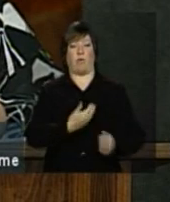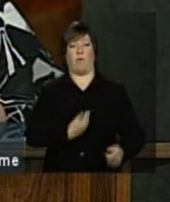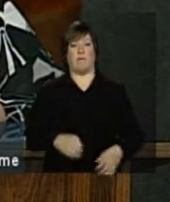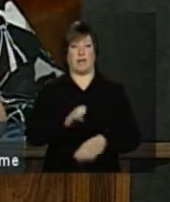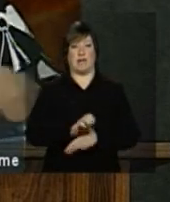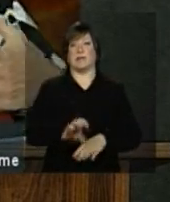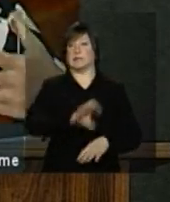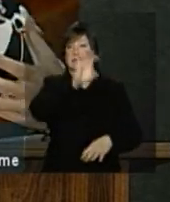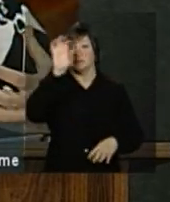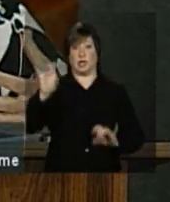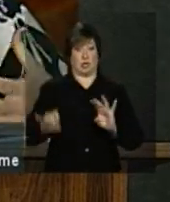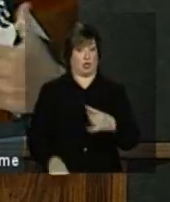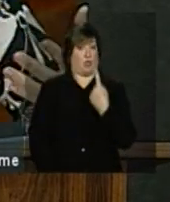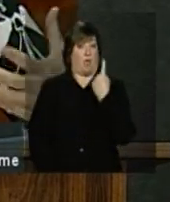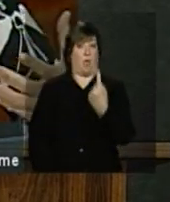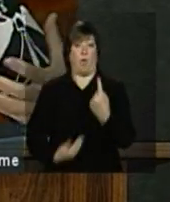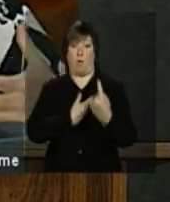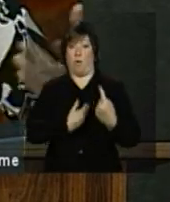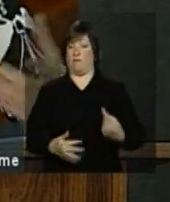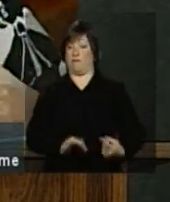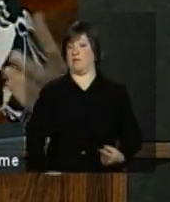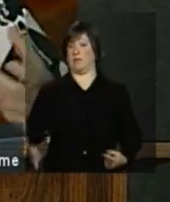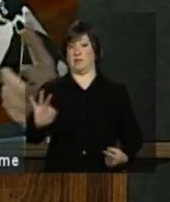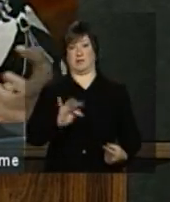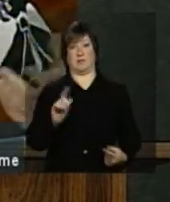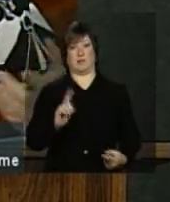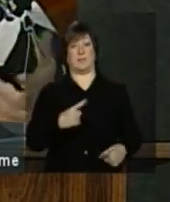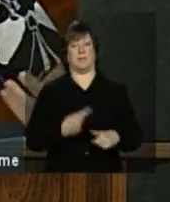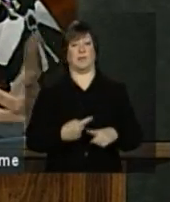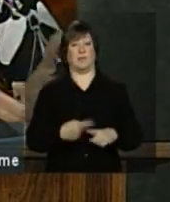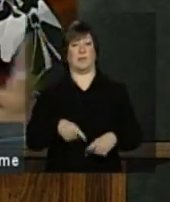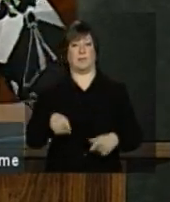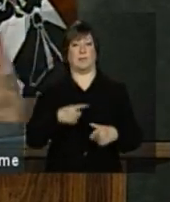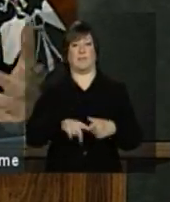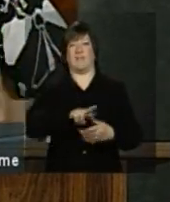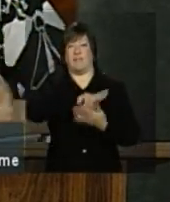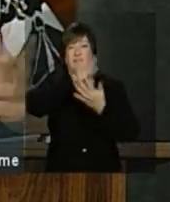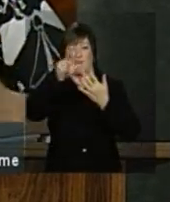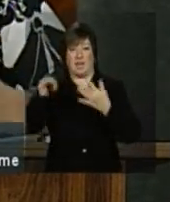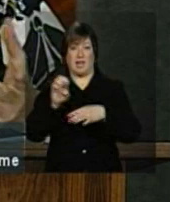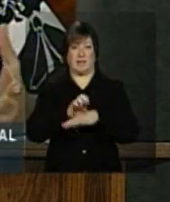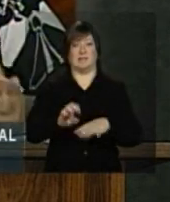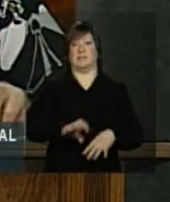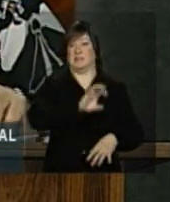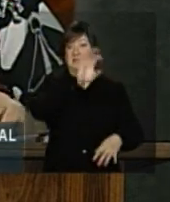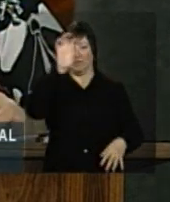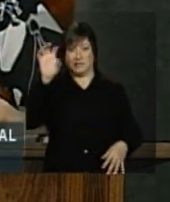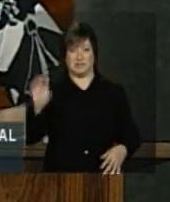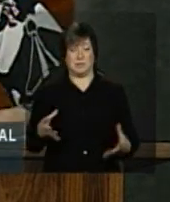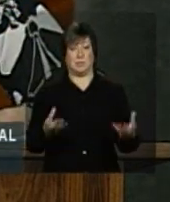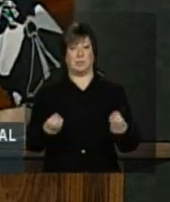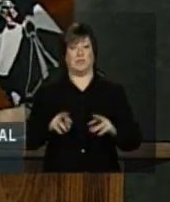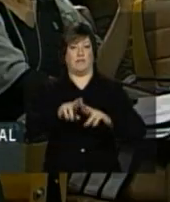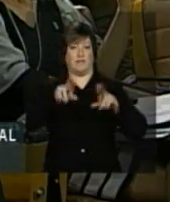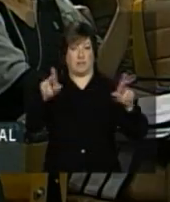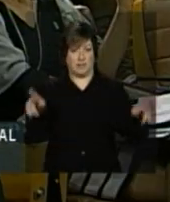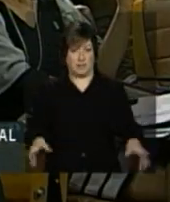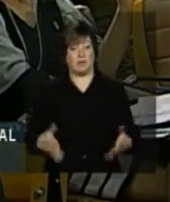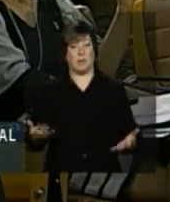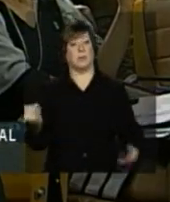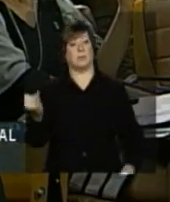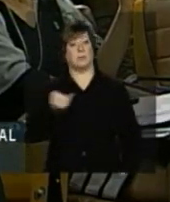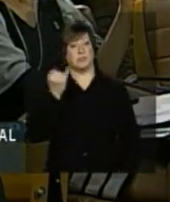porque não pode só o governo Federal tá atuando até porque a situação nos vários estados ela é bastante diferenciada então é